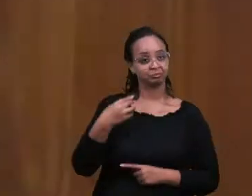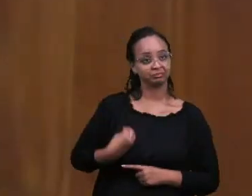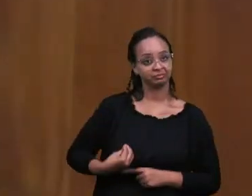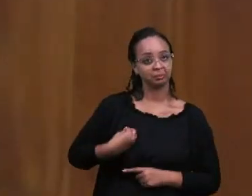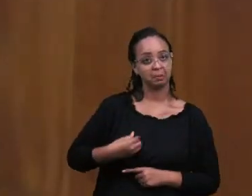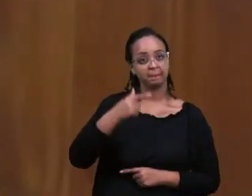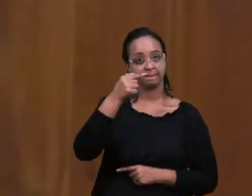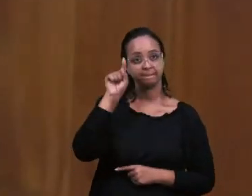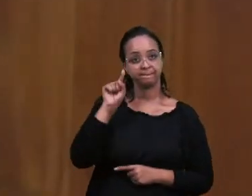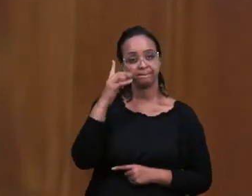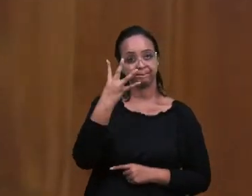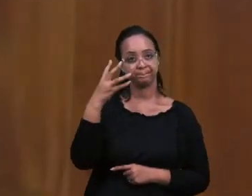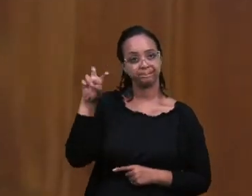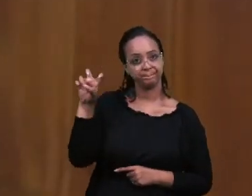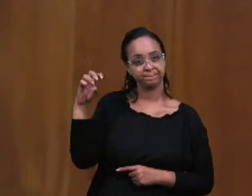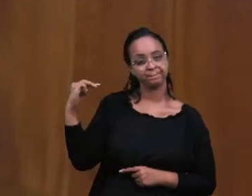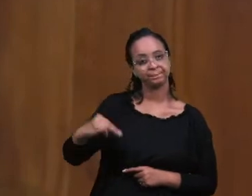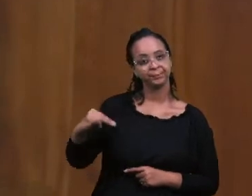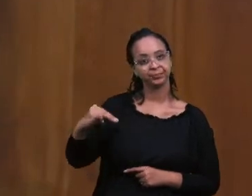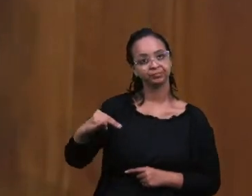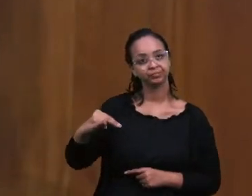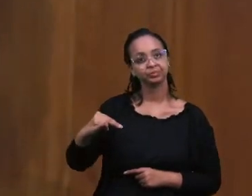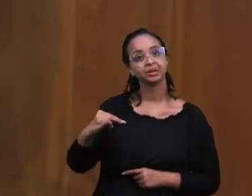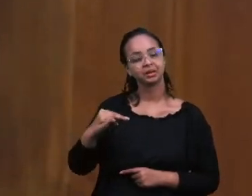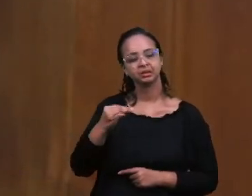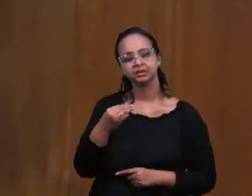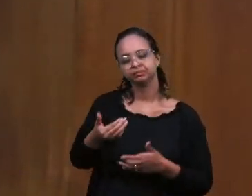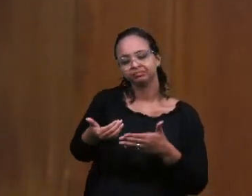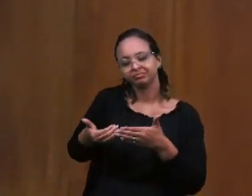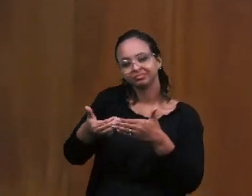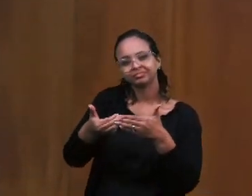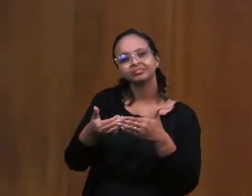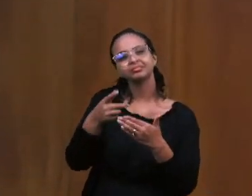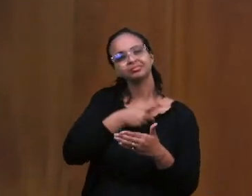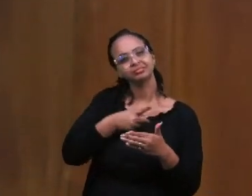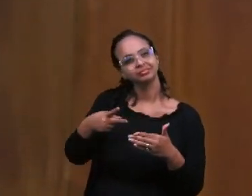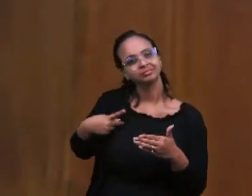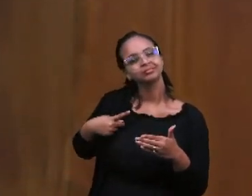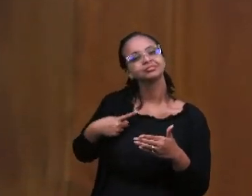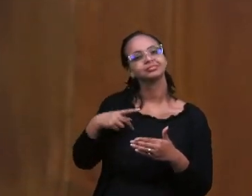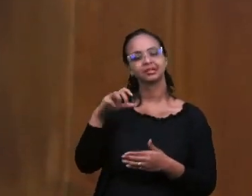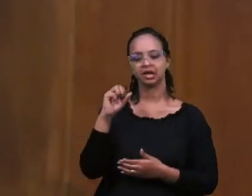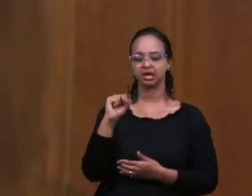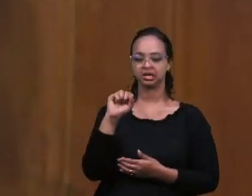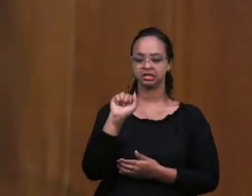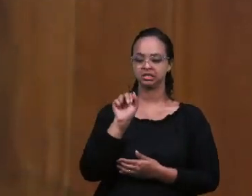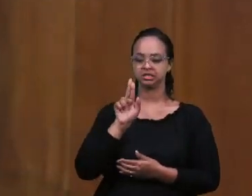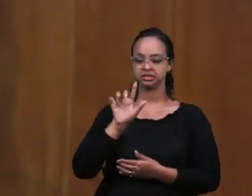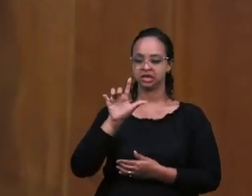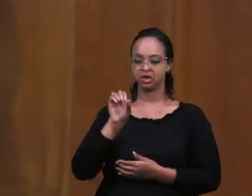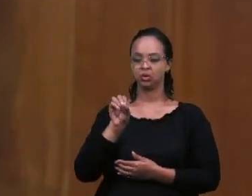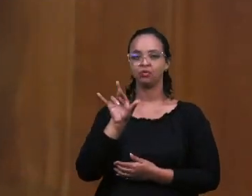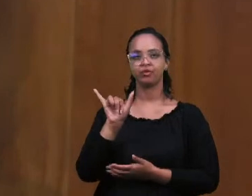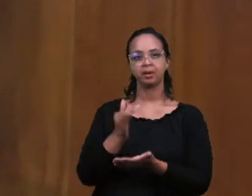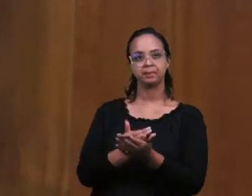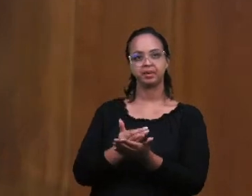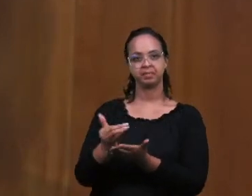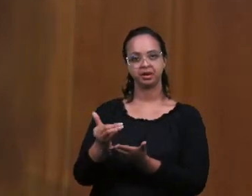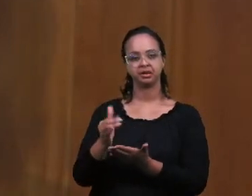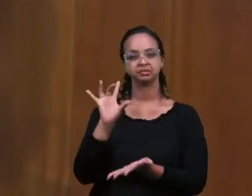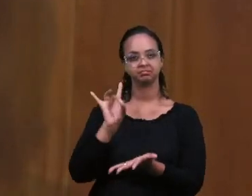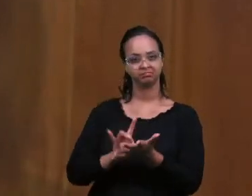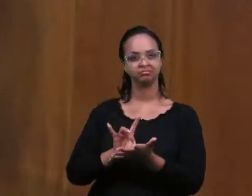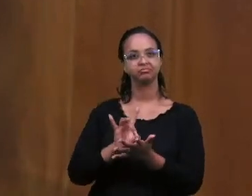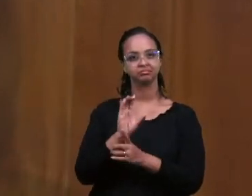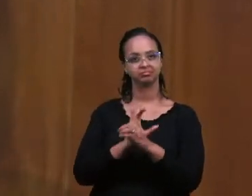horas e 45 minutos, né? Daqui a pouquinho o pastor Saulo vai assumir o púlpito aqui, preparar para o início, né? Quando a gente entra em definitivo